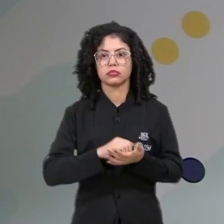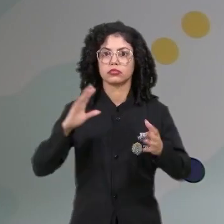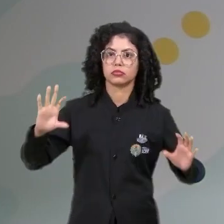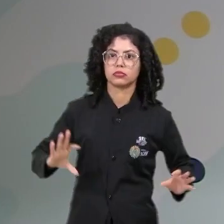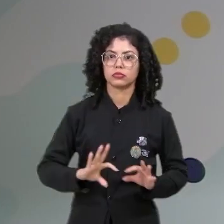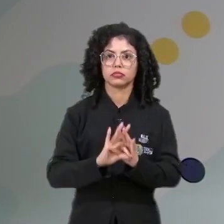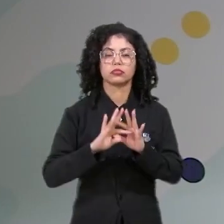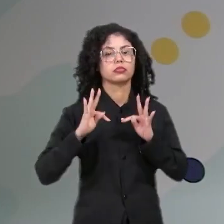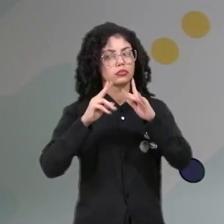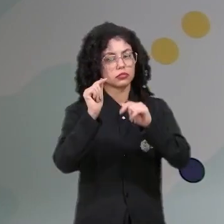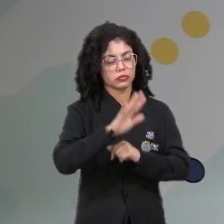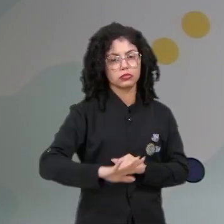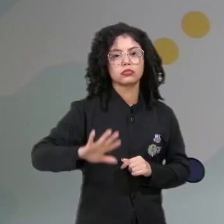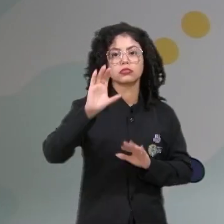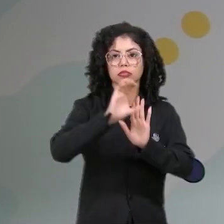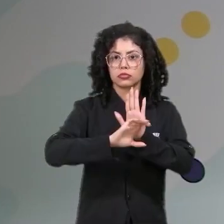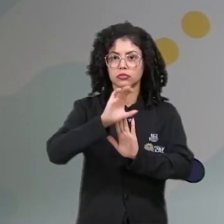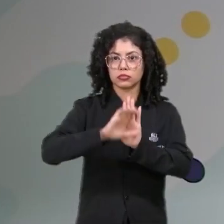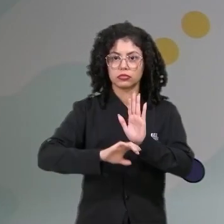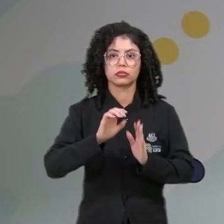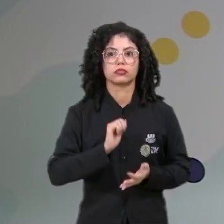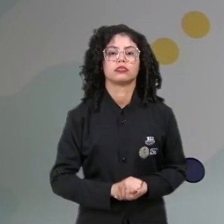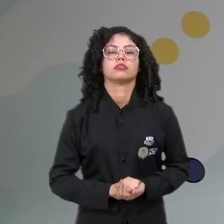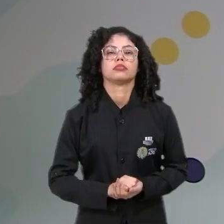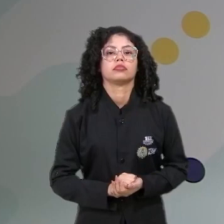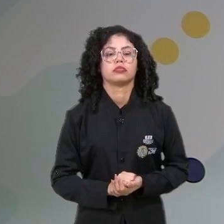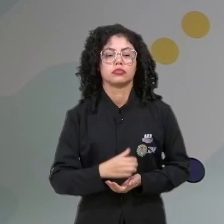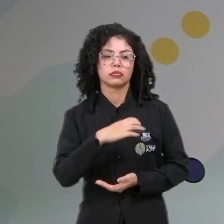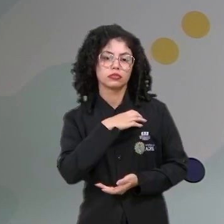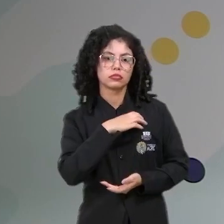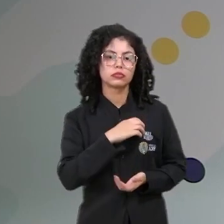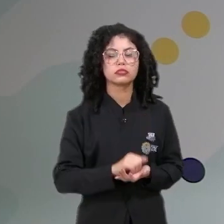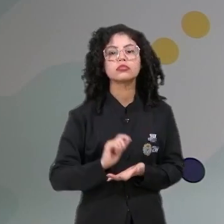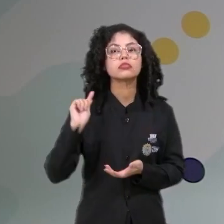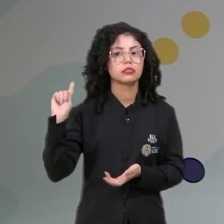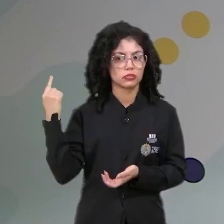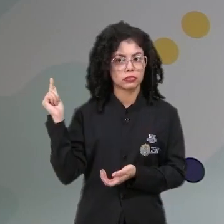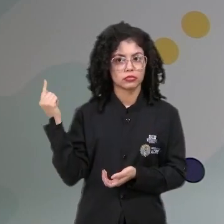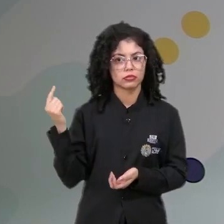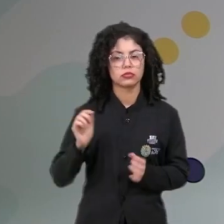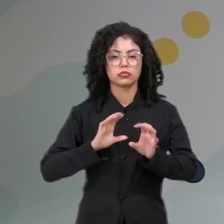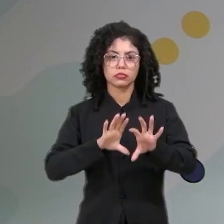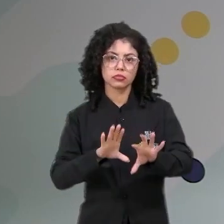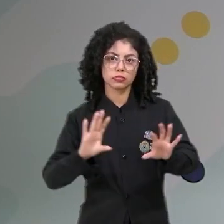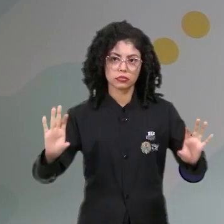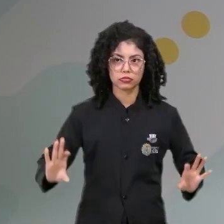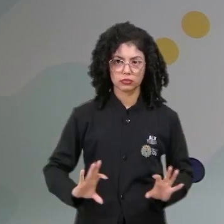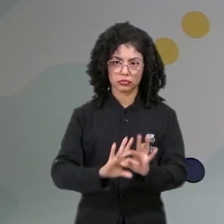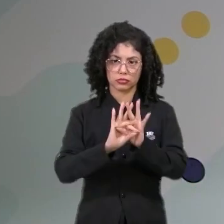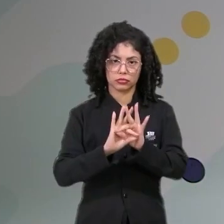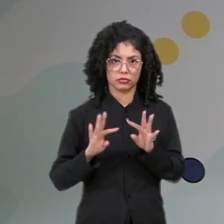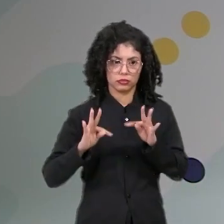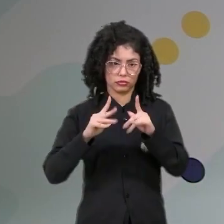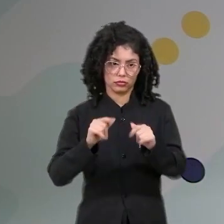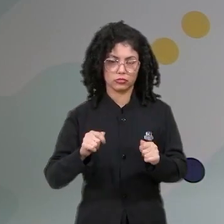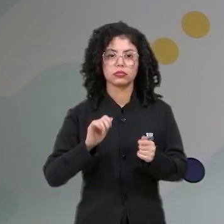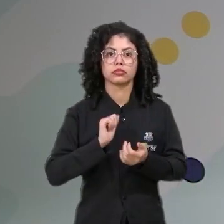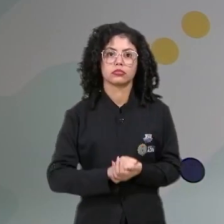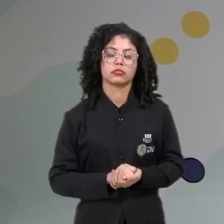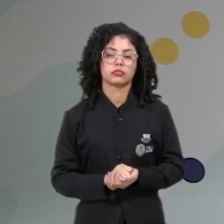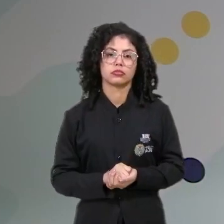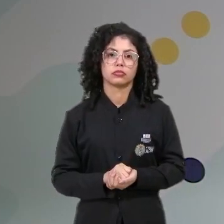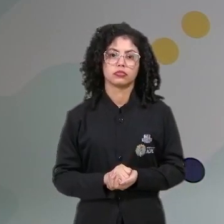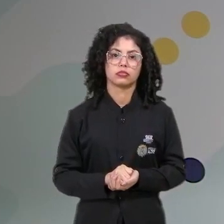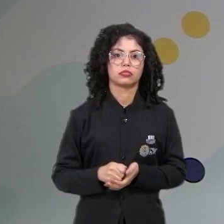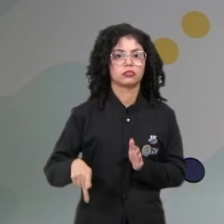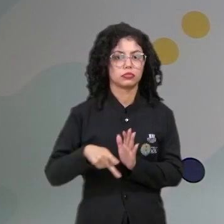ligada totalmente ao conceito de urbanização. Tá? Então, para a geografia, cidade está totalmente relacionada à